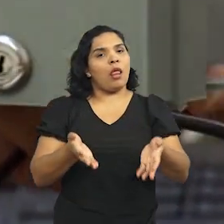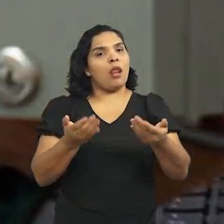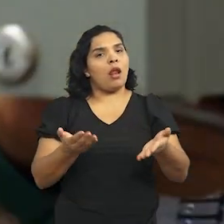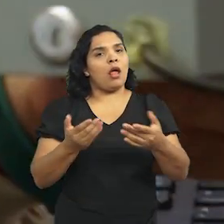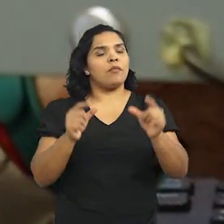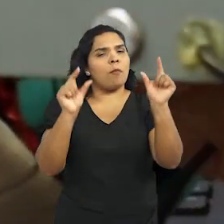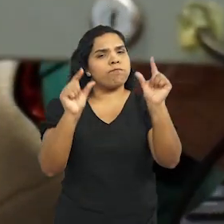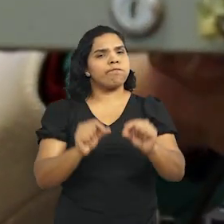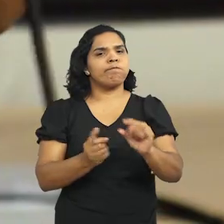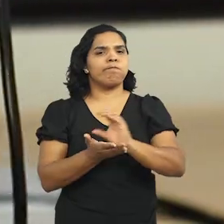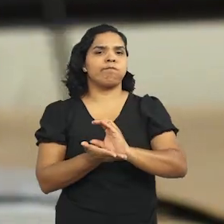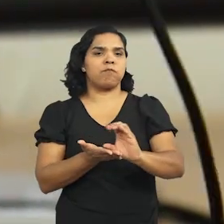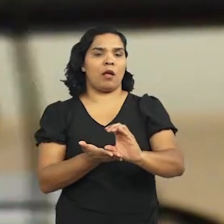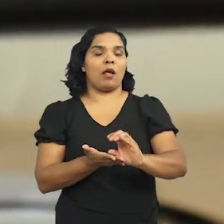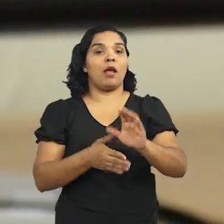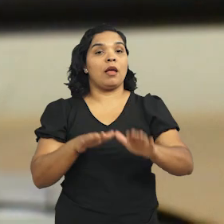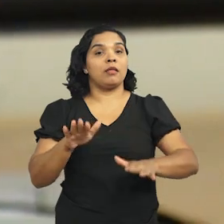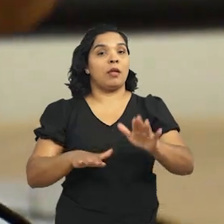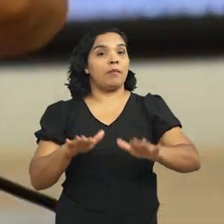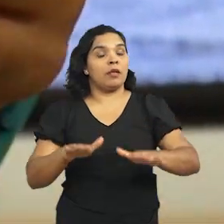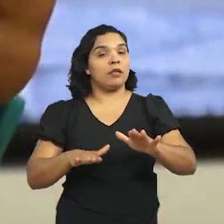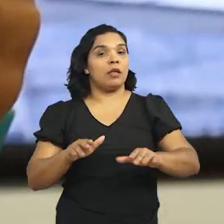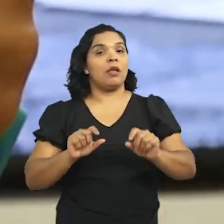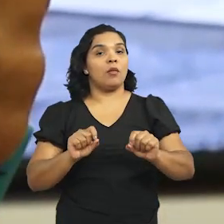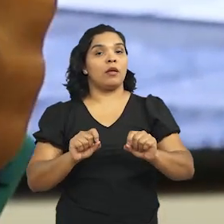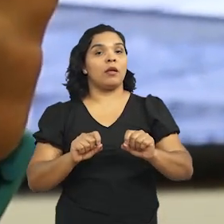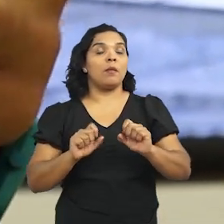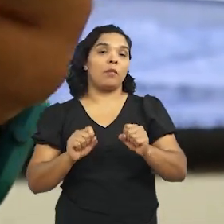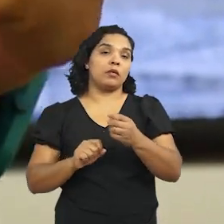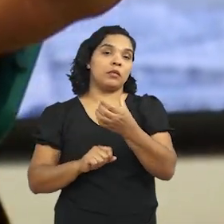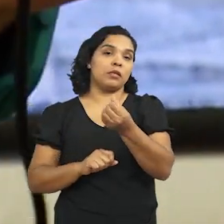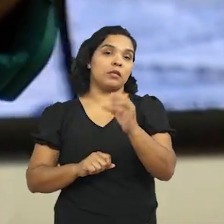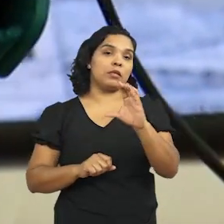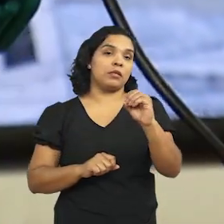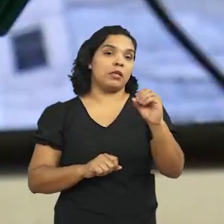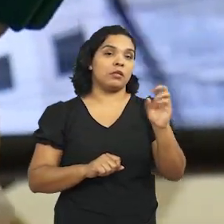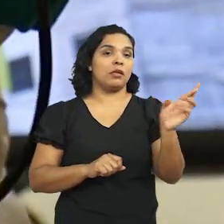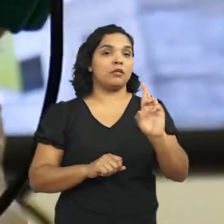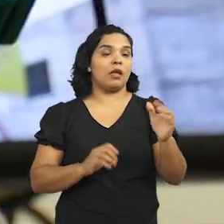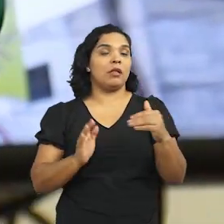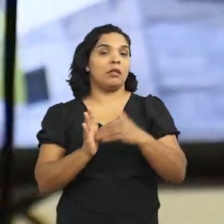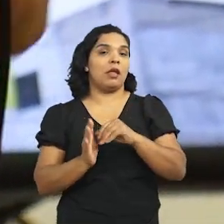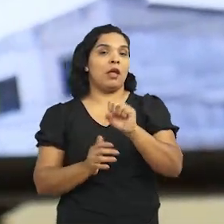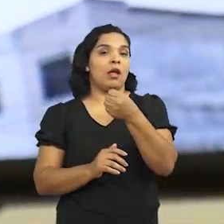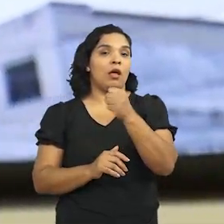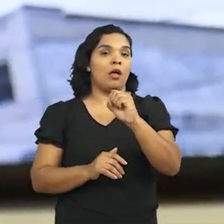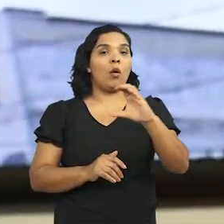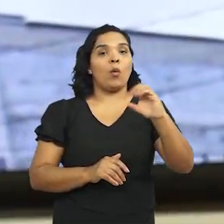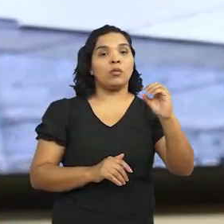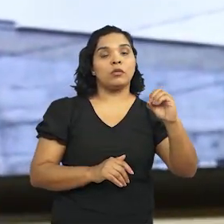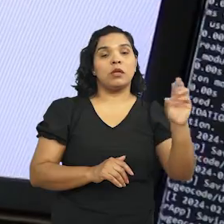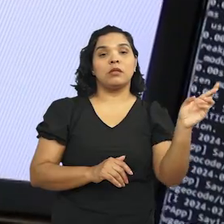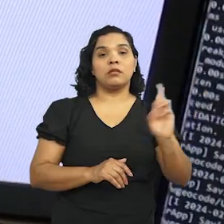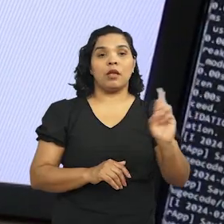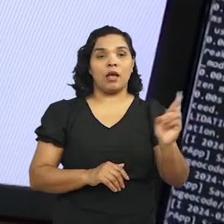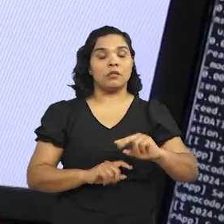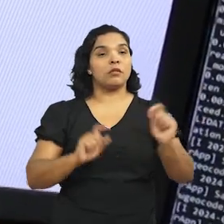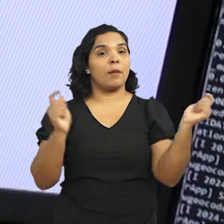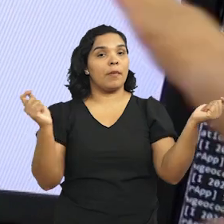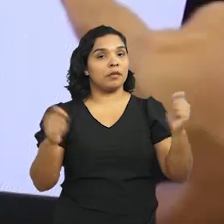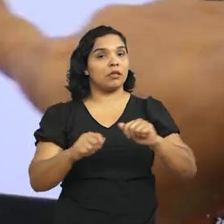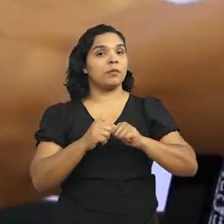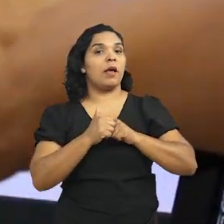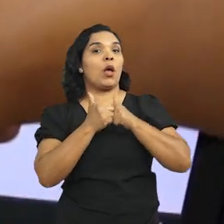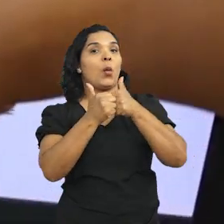de baixíssimo custo. Dependendo da configuração, ele sai de R$600 a R$800. E o melhor,